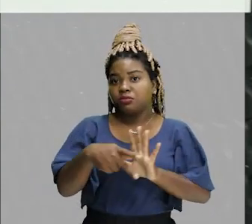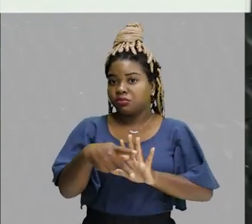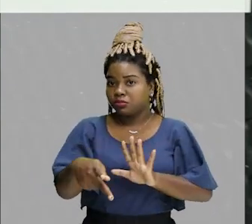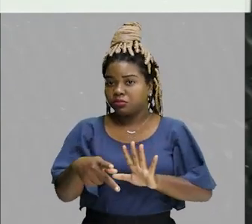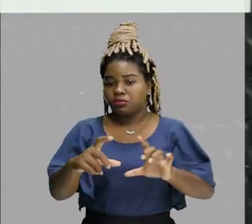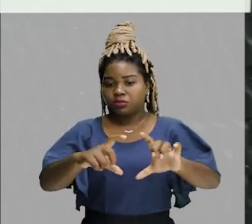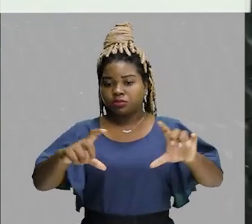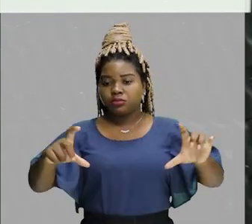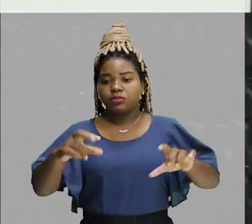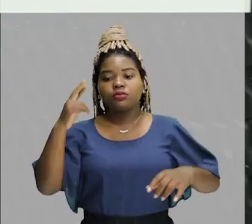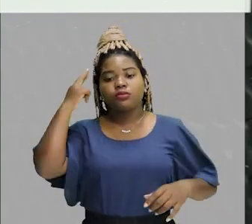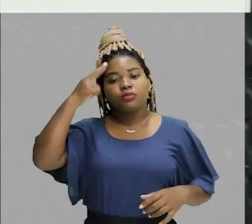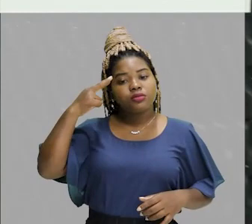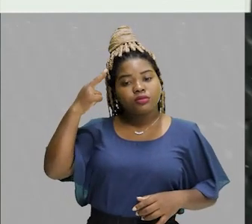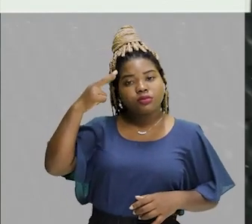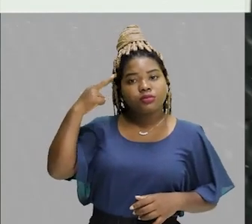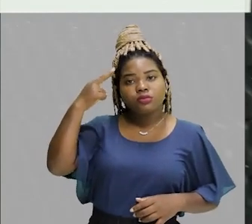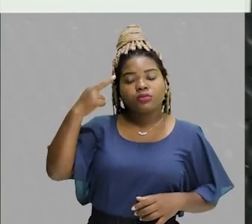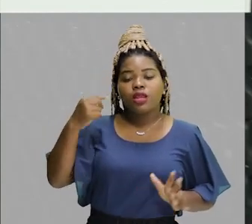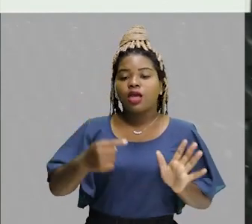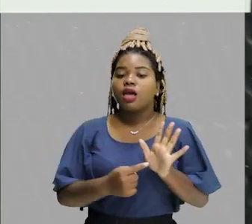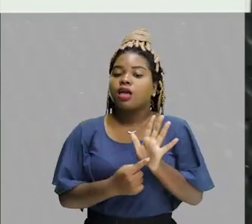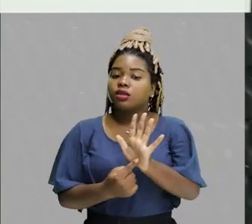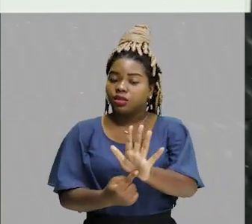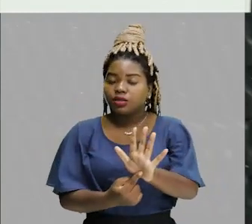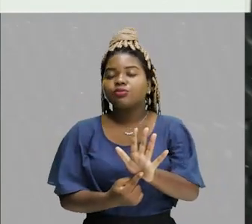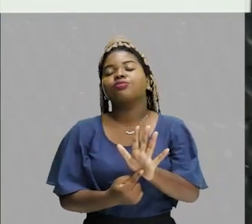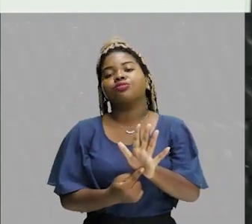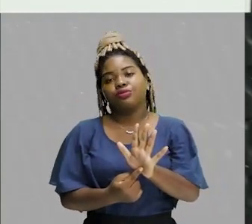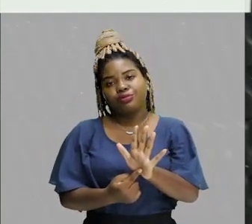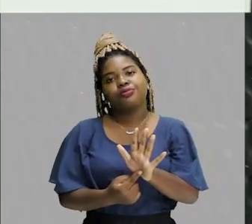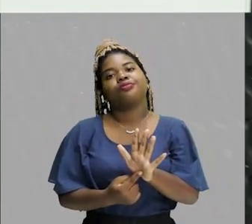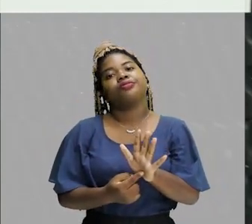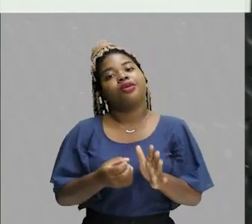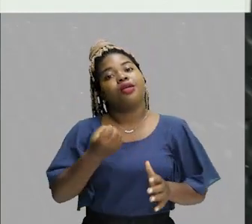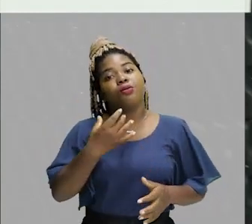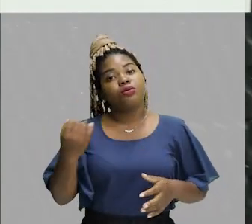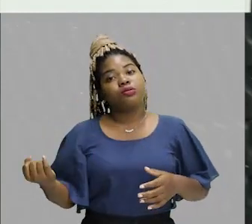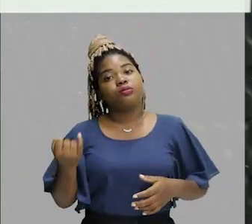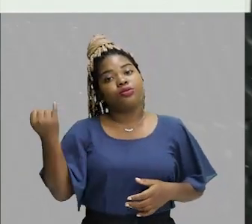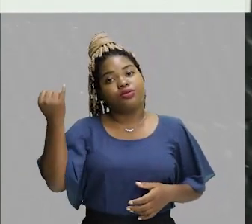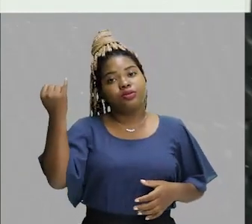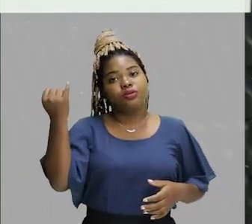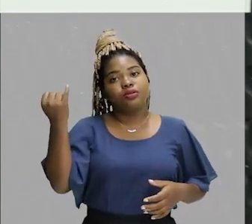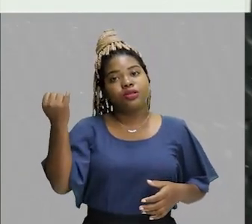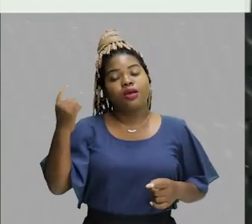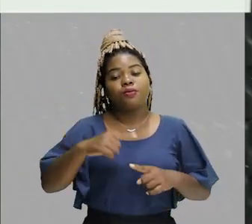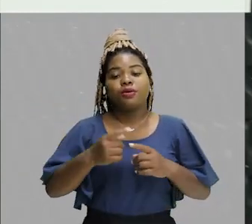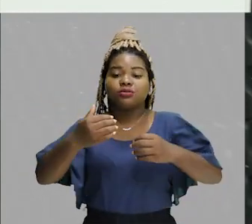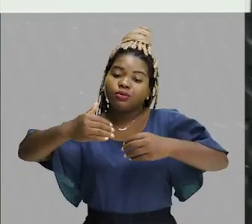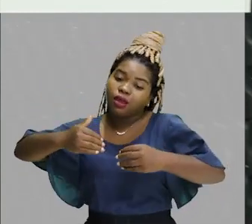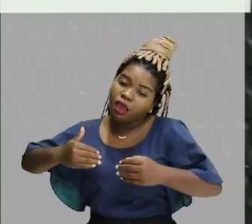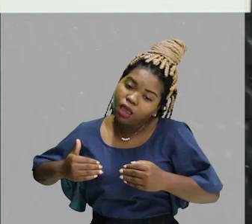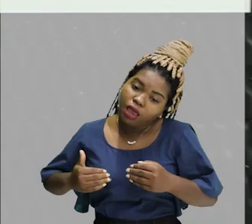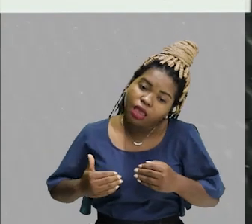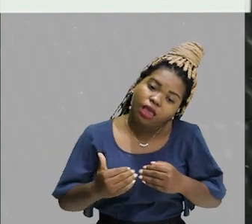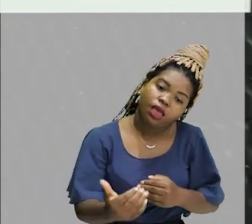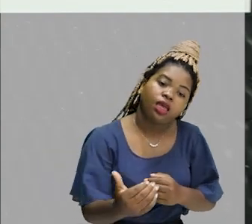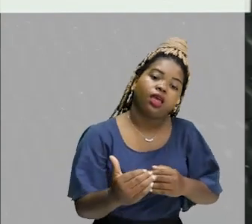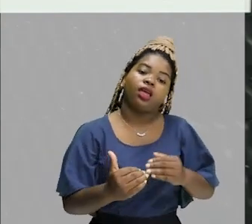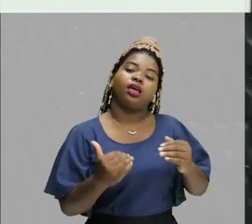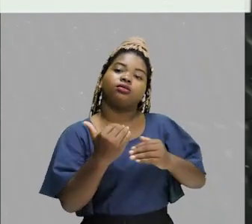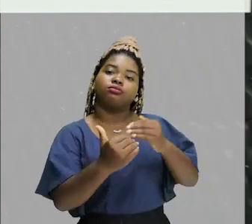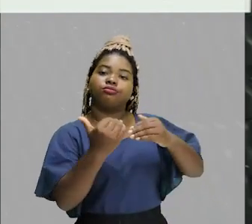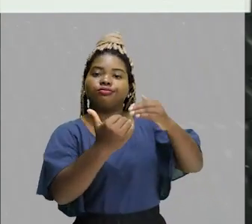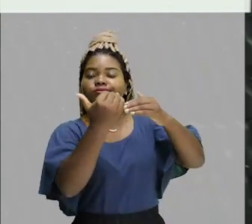tratado pelo raciocínio, a demonstração dedutiva ela é muito boa. Para avançar um pouco mais, eu tenho